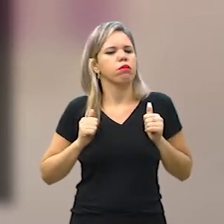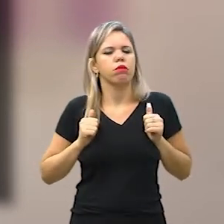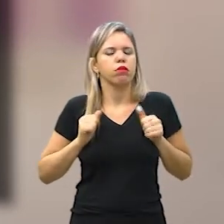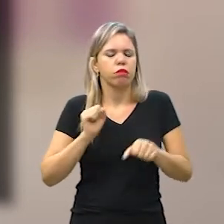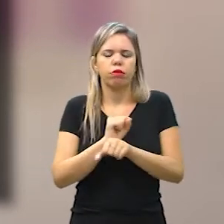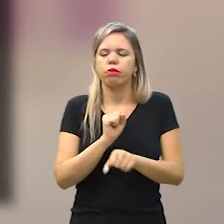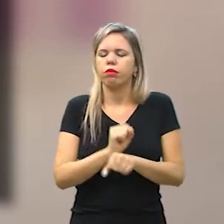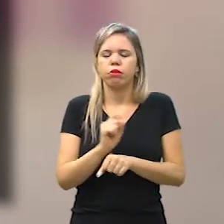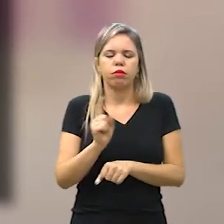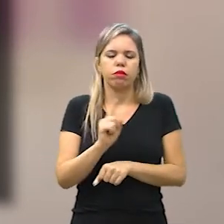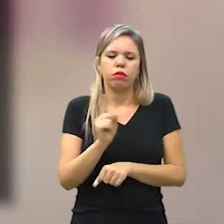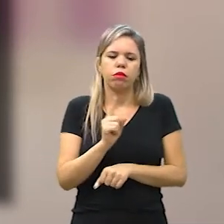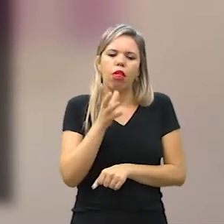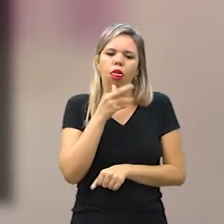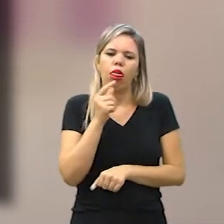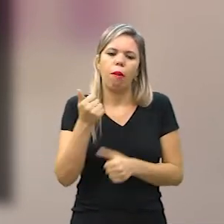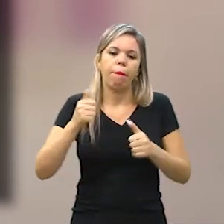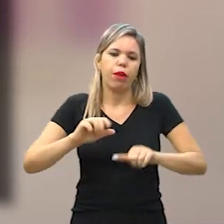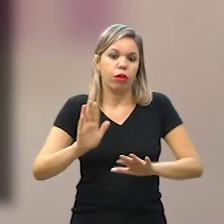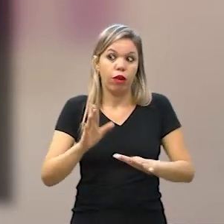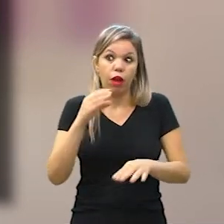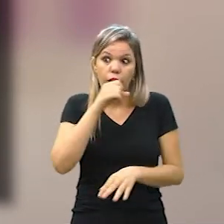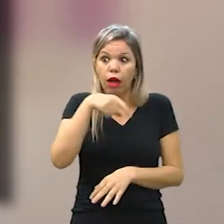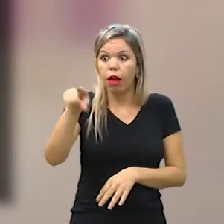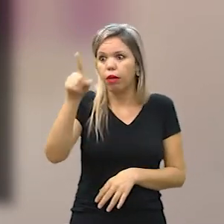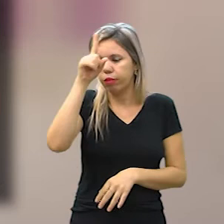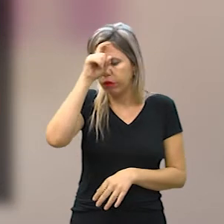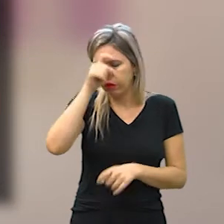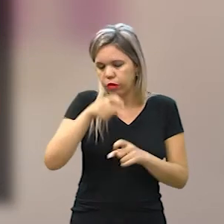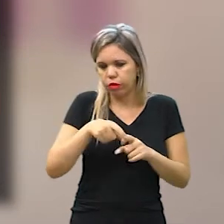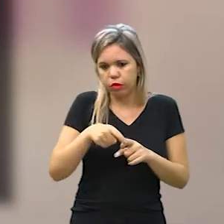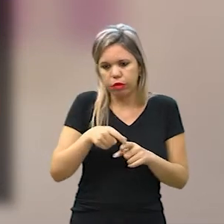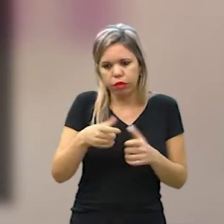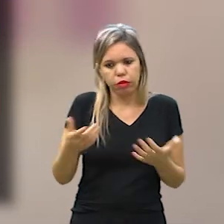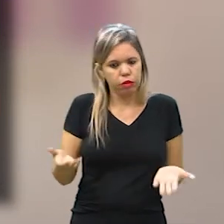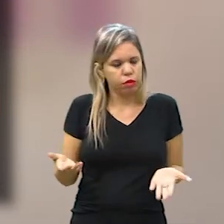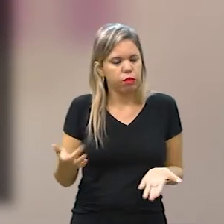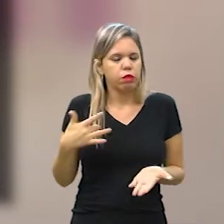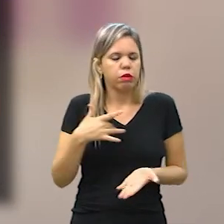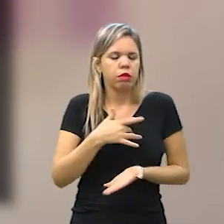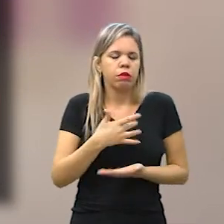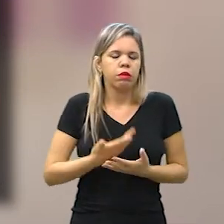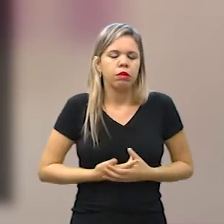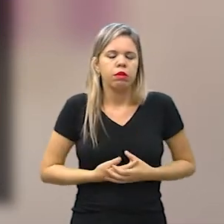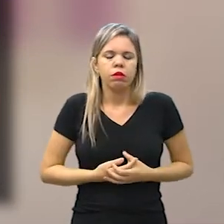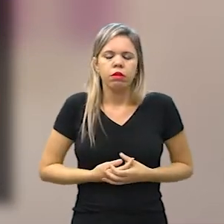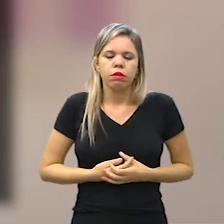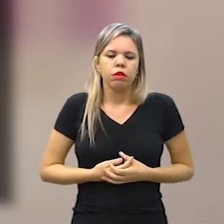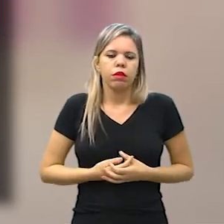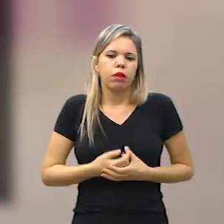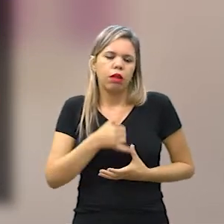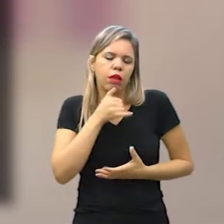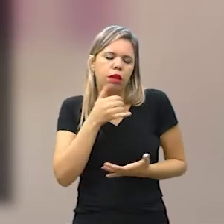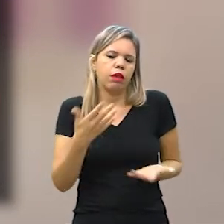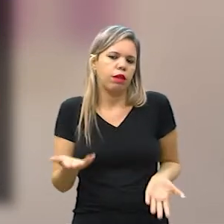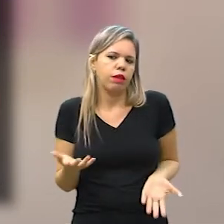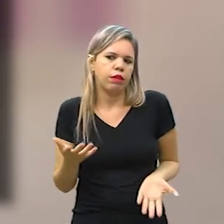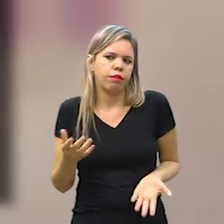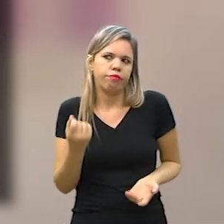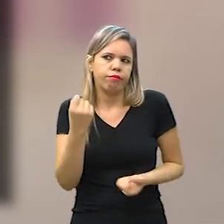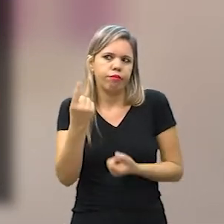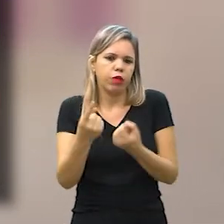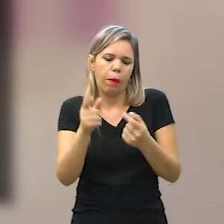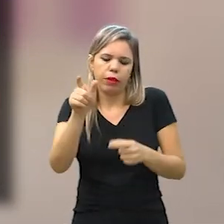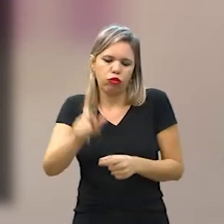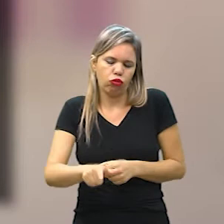em casa aguardando se melhora ou piora. Ele vai rapidamente procurar o serviço de saúde. Então, não tem, assim, é